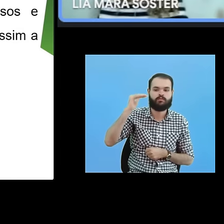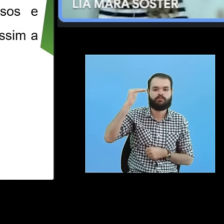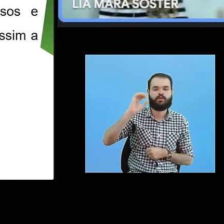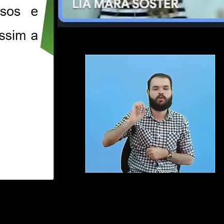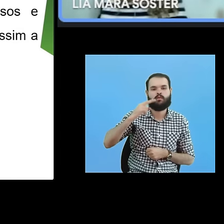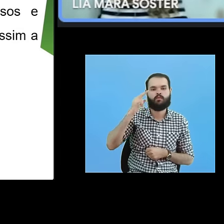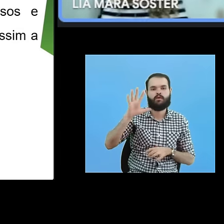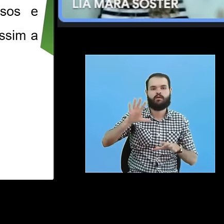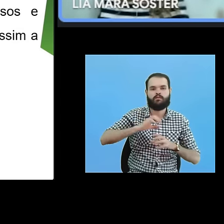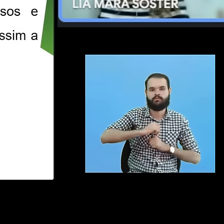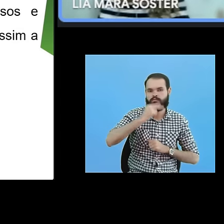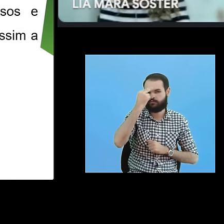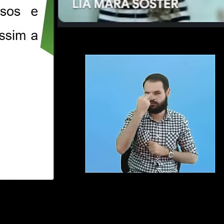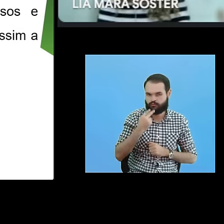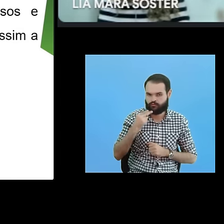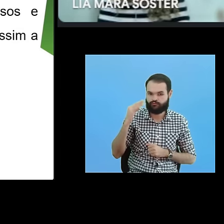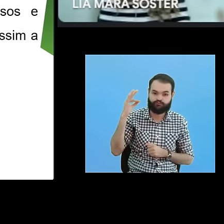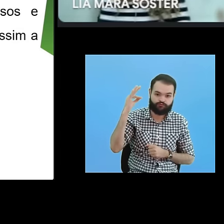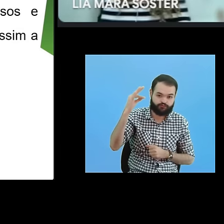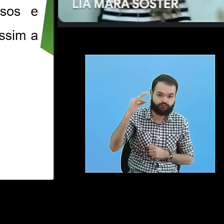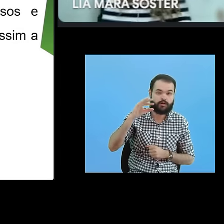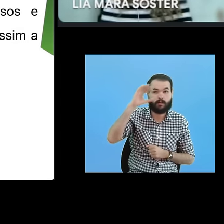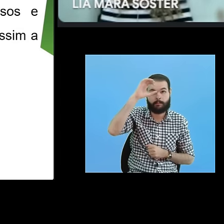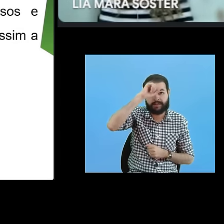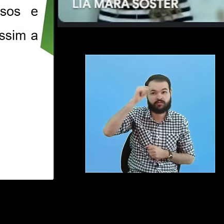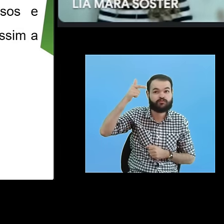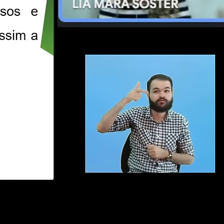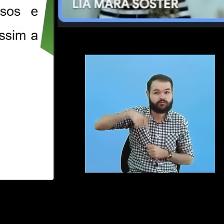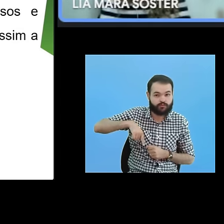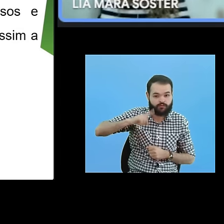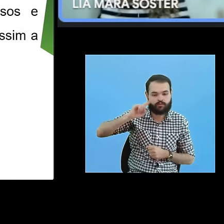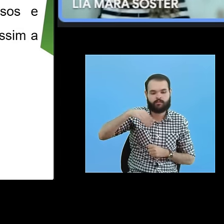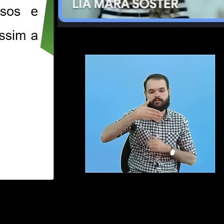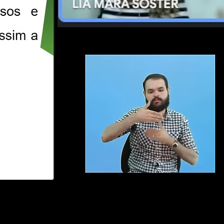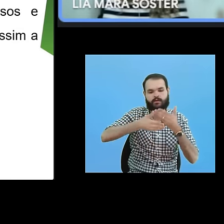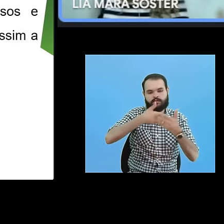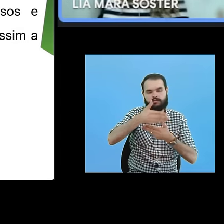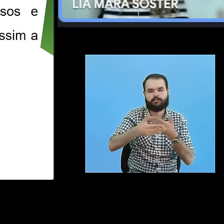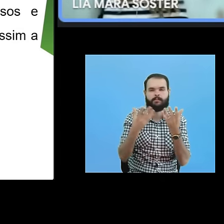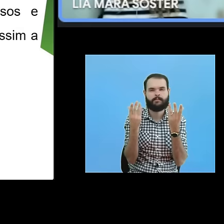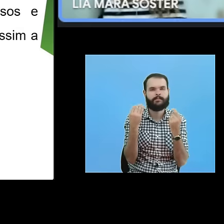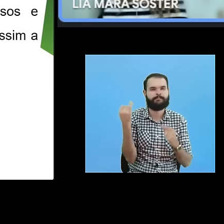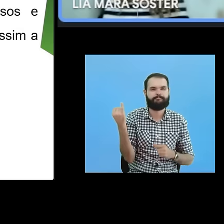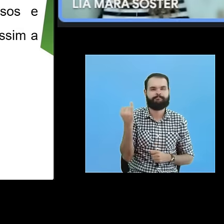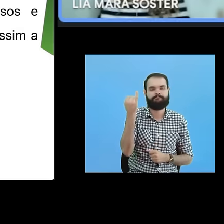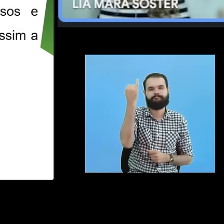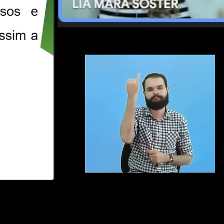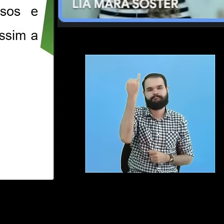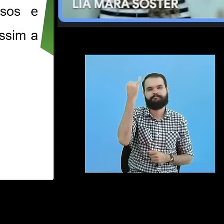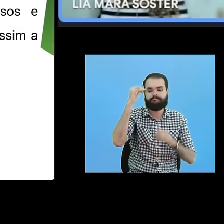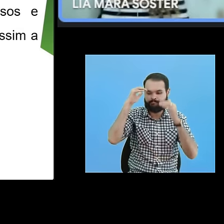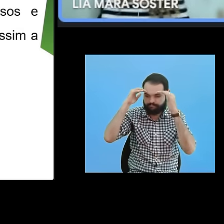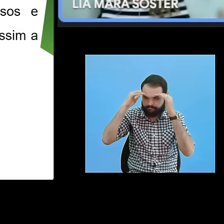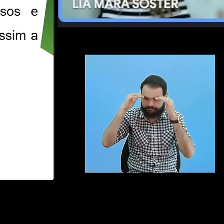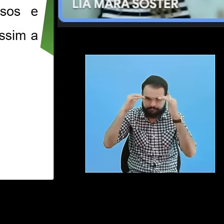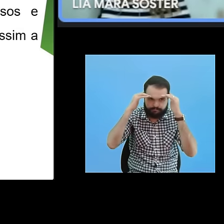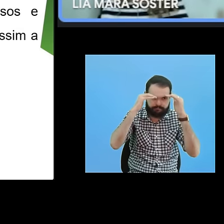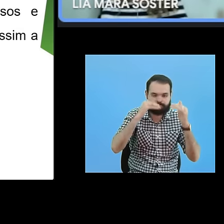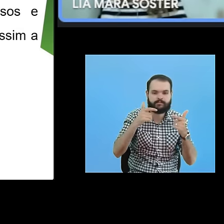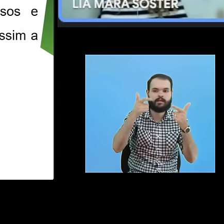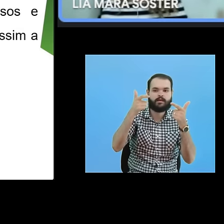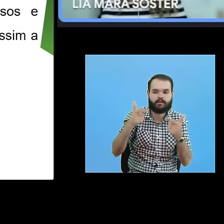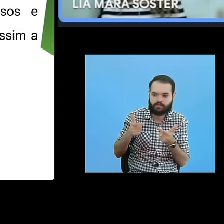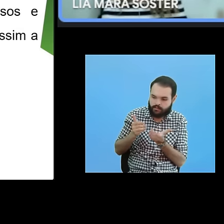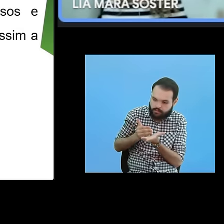por cegueira e passou a reaprender, então esse é um processo muito importante de respeitar de onde